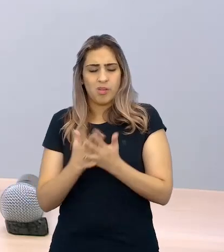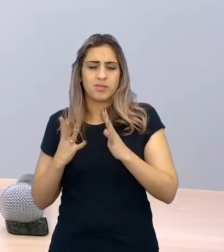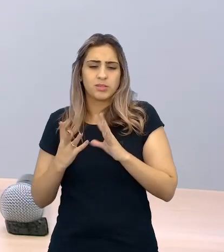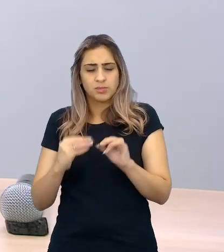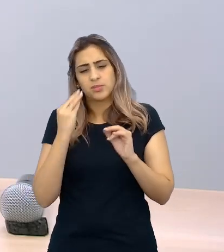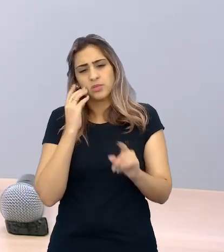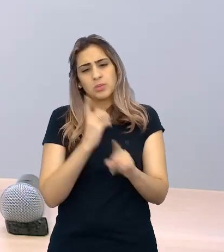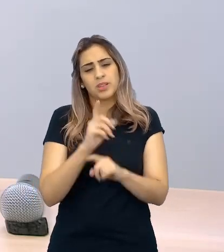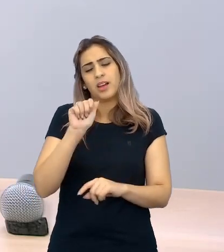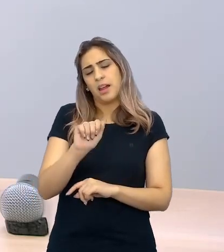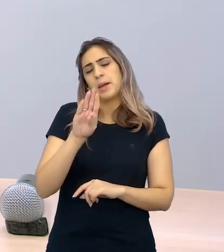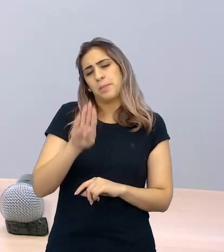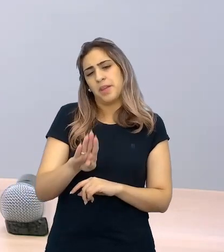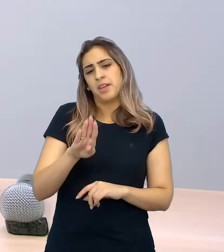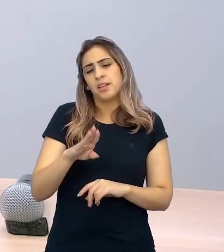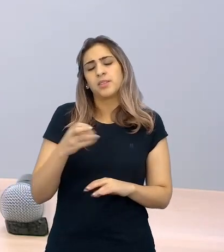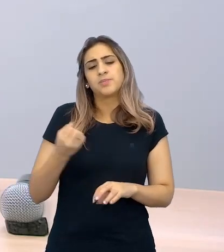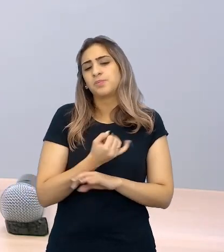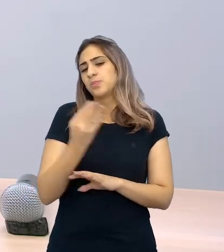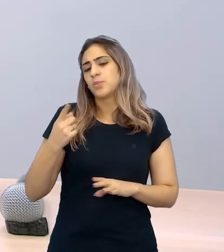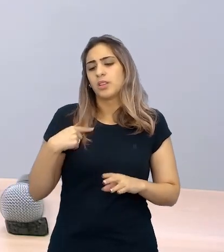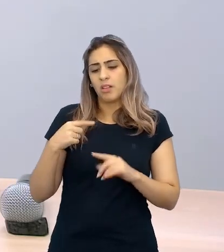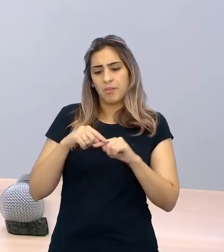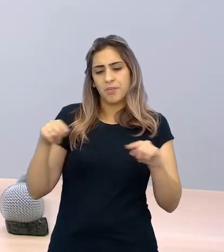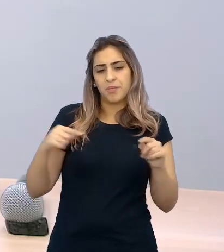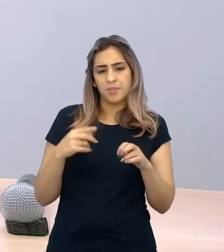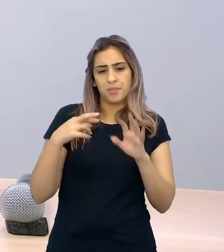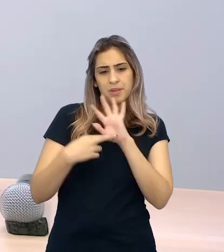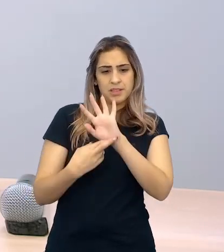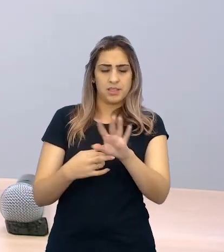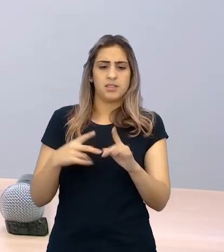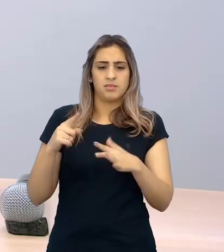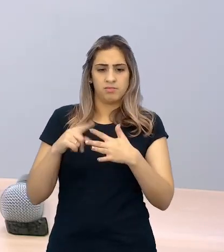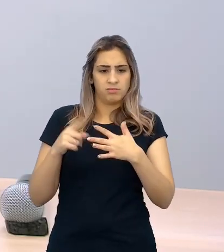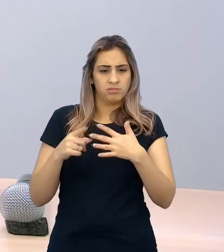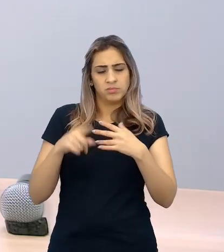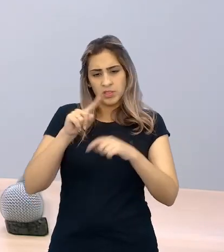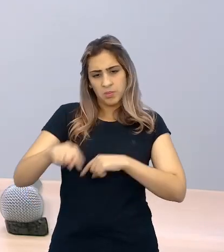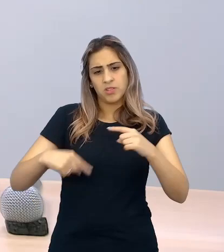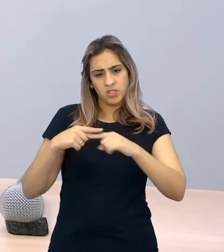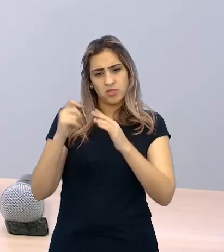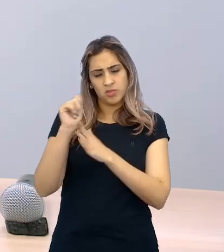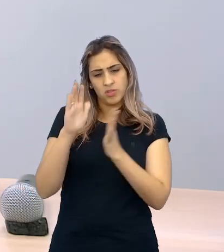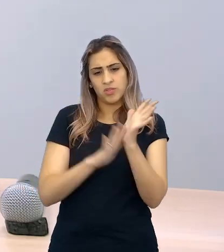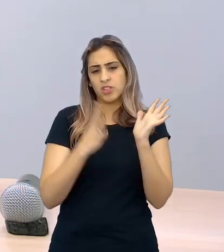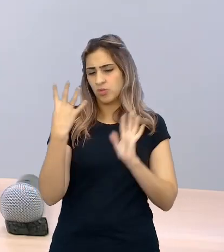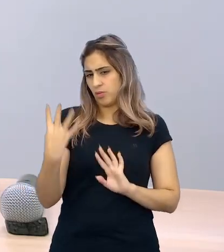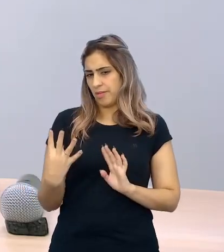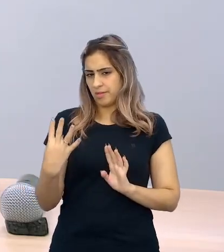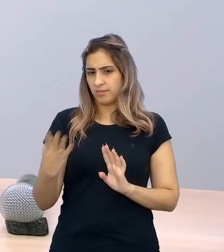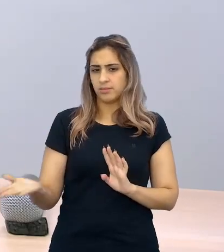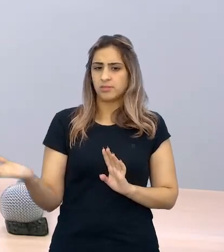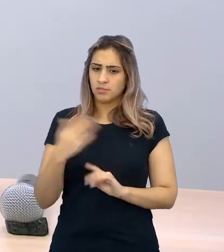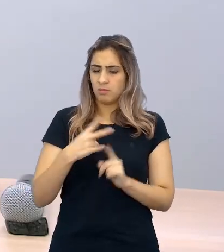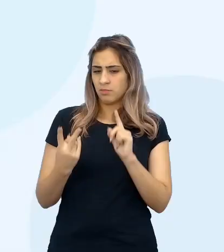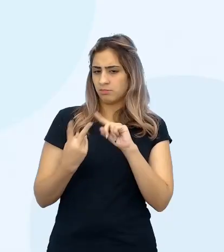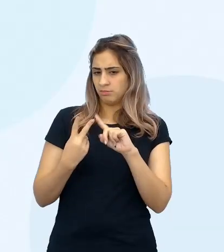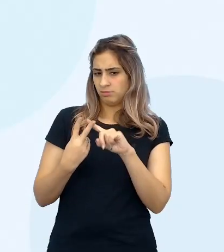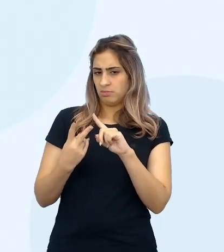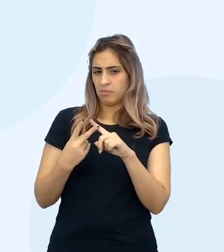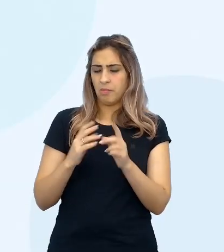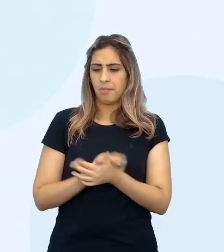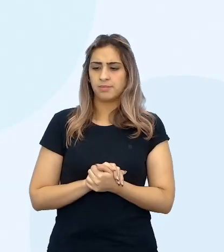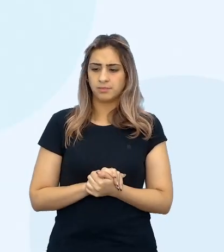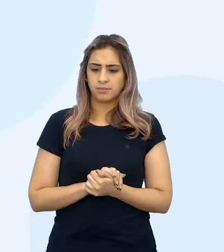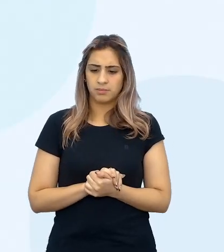descobrir esse A e B e o quanto essa reta melhor representa esses pontos, tá Legal. bom? Esse é o objetivo da atividade 4. Então, vamos prosseguir. Bora? Vamos para